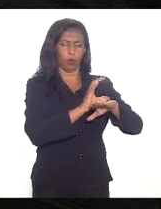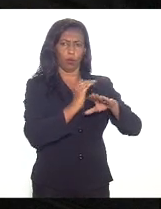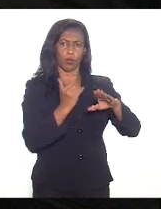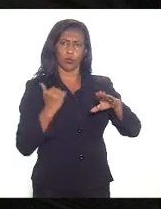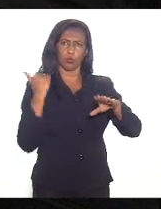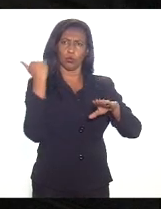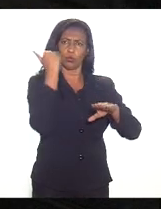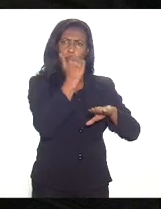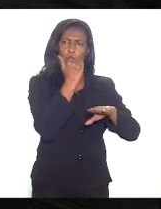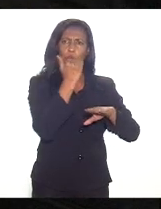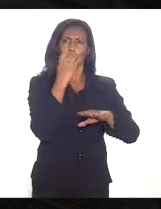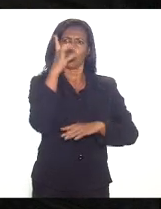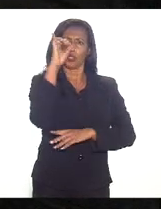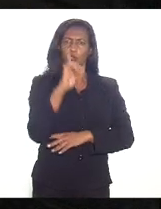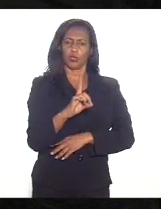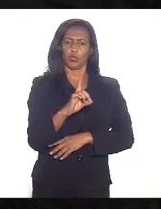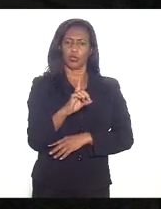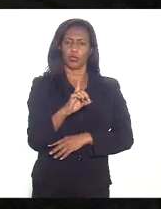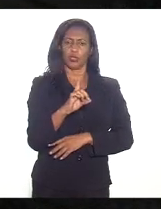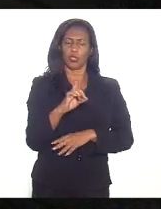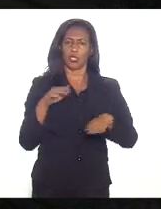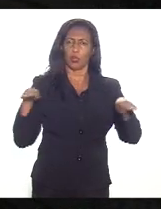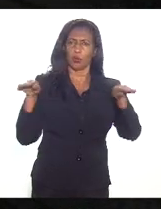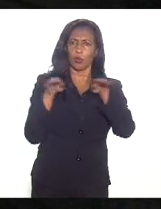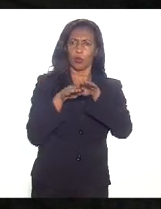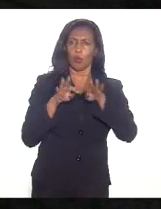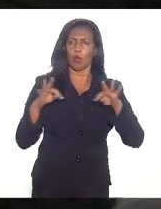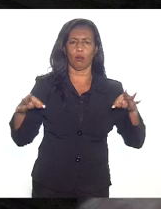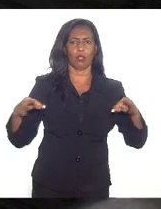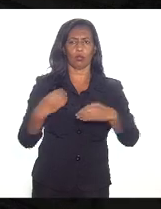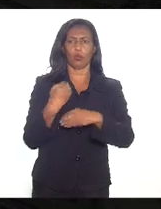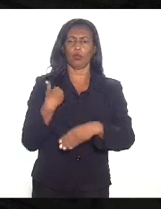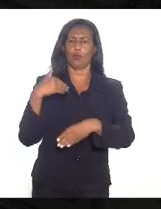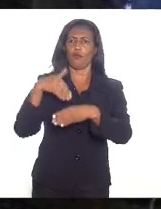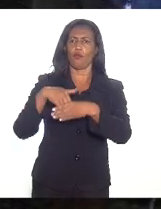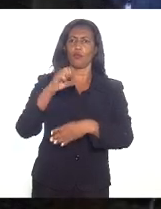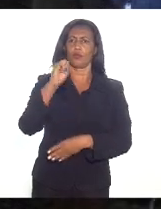em defesa do direito da água para todos, eu voto sim.